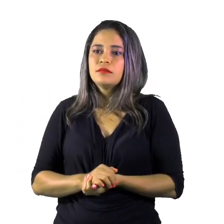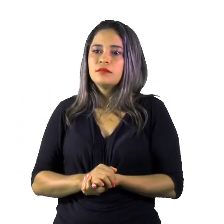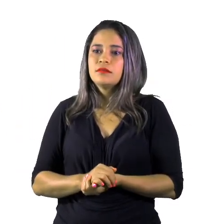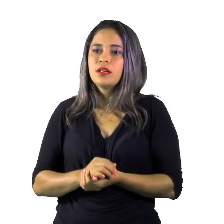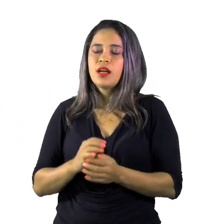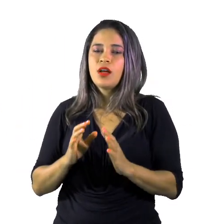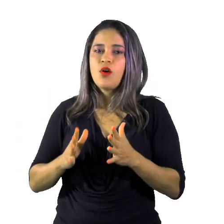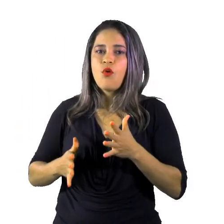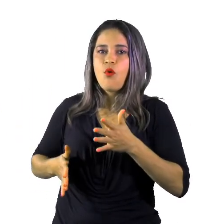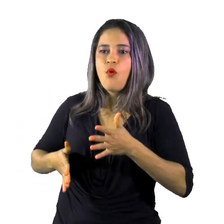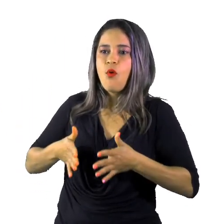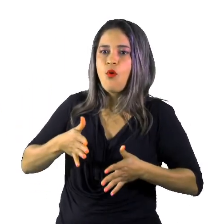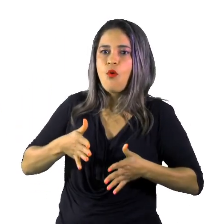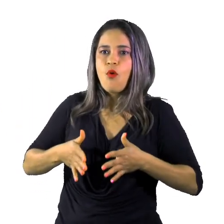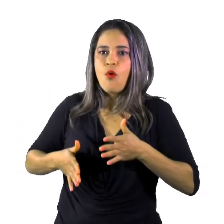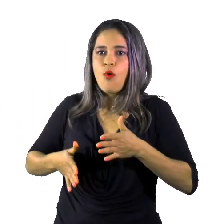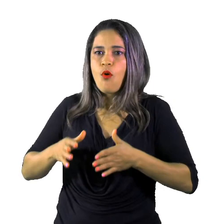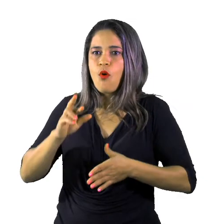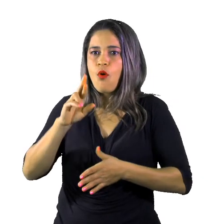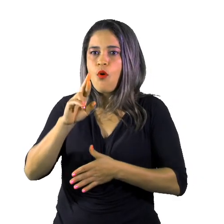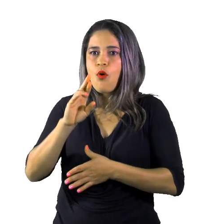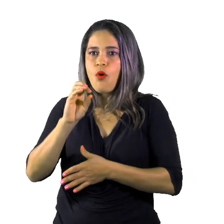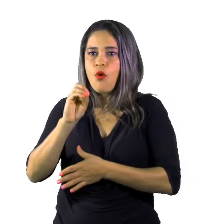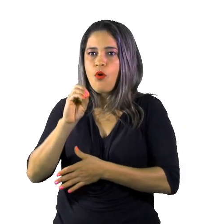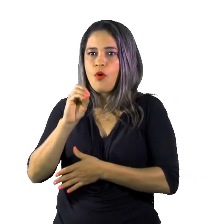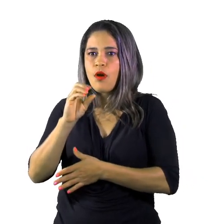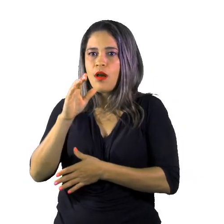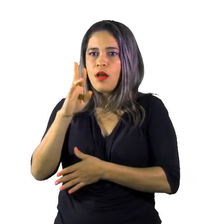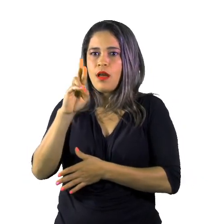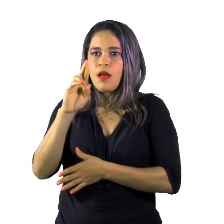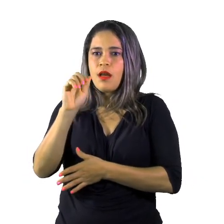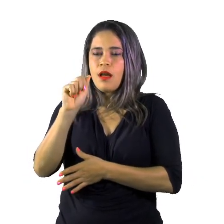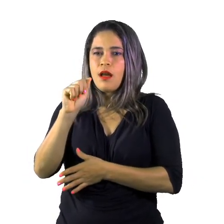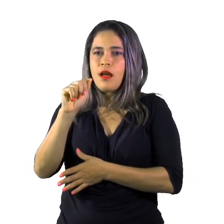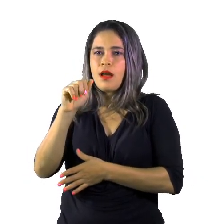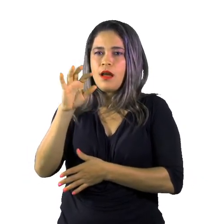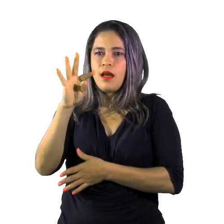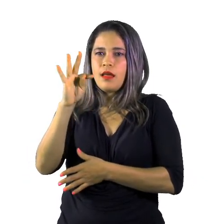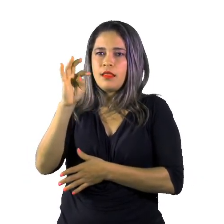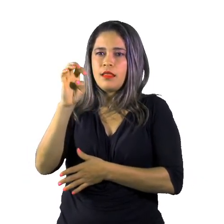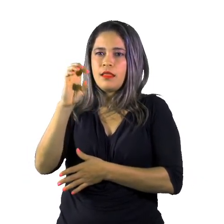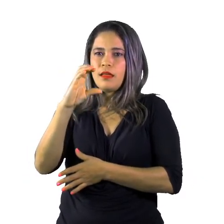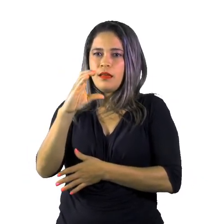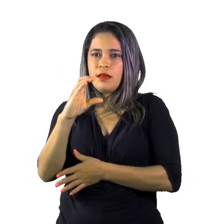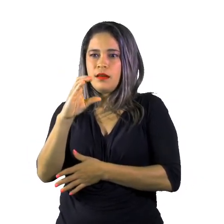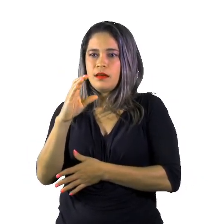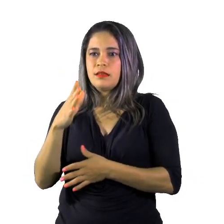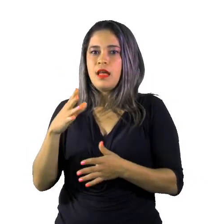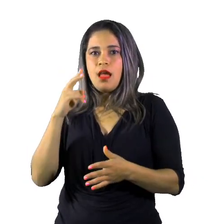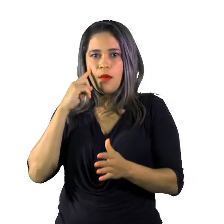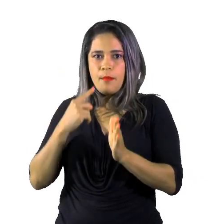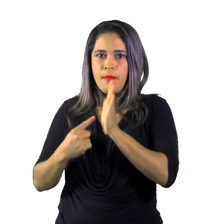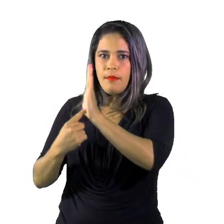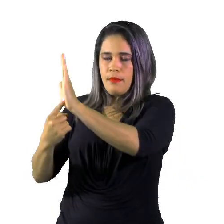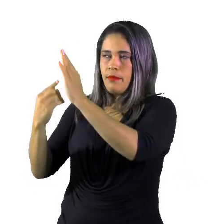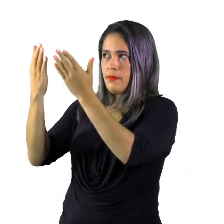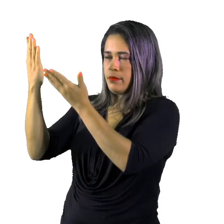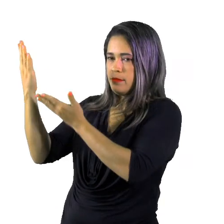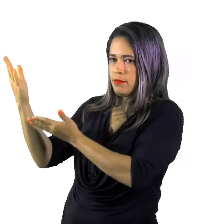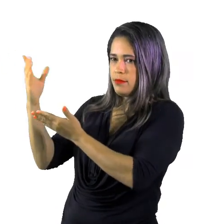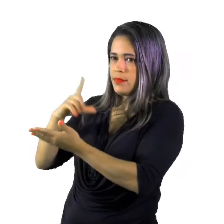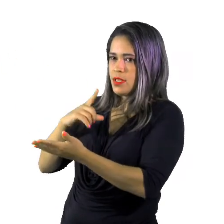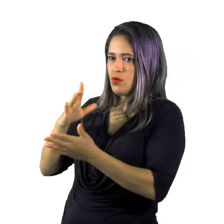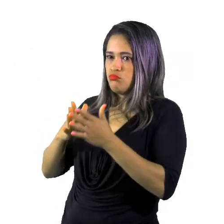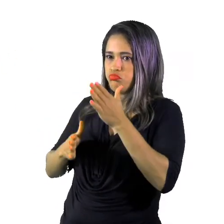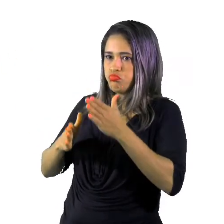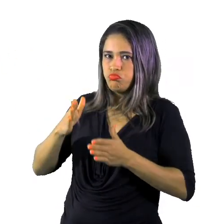robôs e as máquinas é que fazem tudo. Como vocês podem ver aí na imagem. Aí na imagem tem um robô, tá? Que está operando